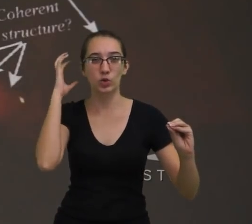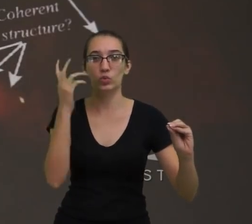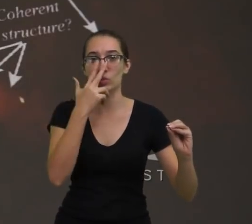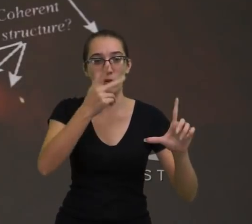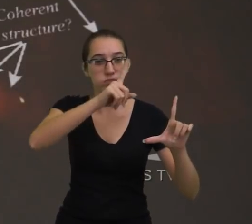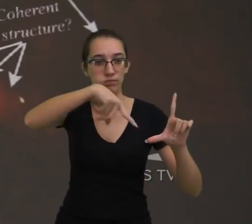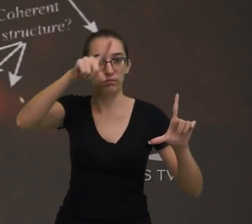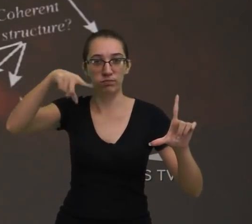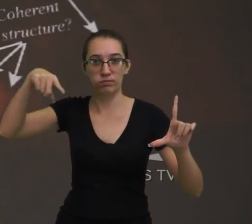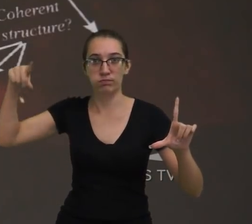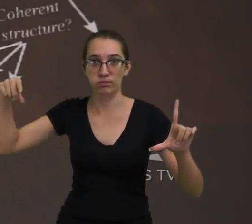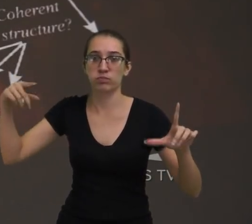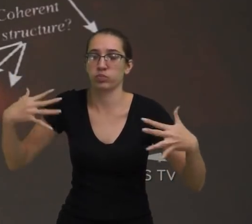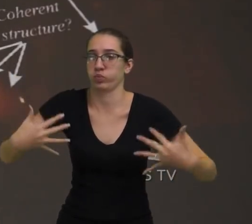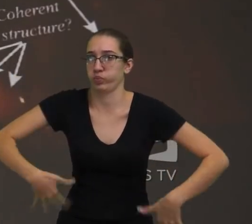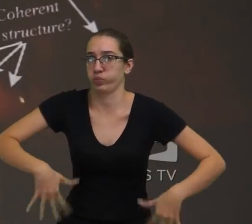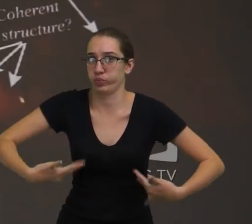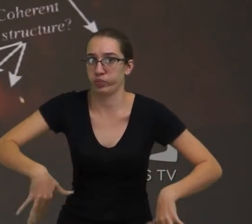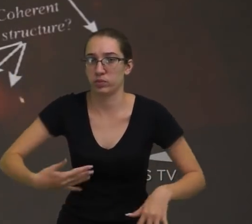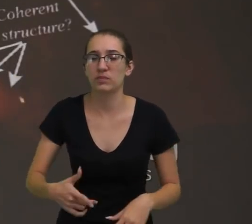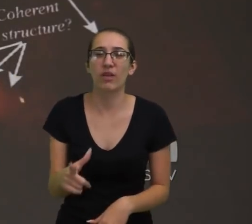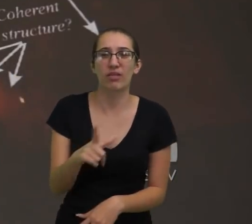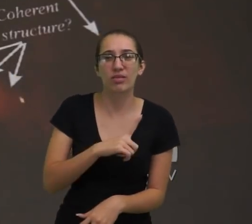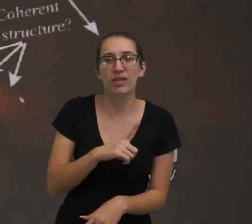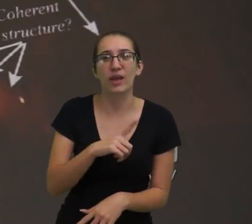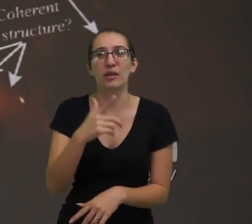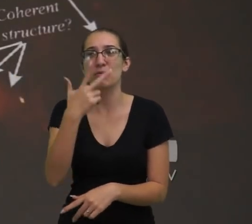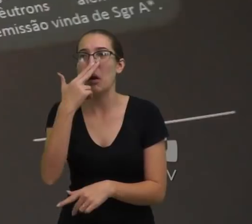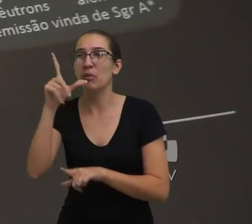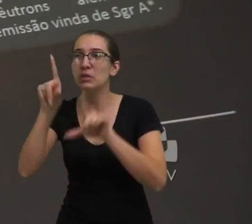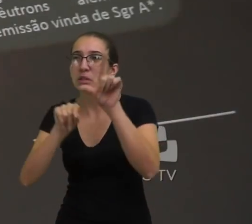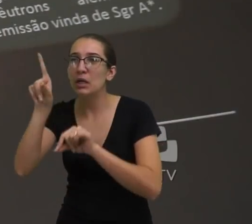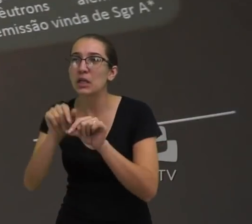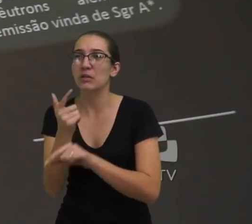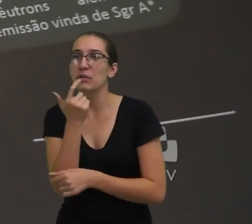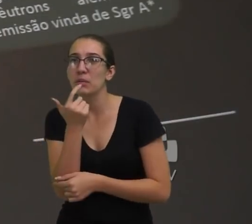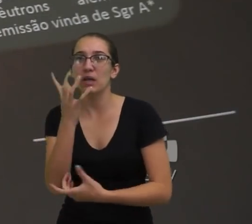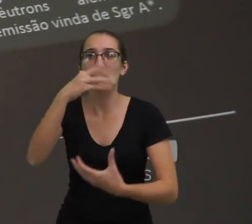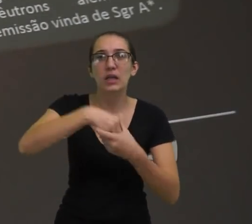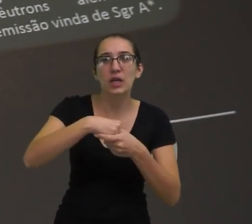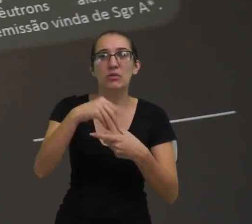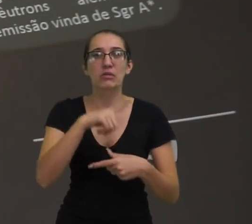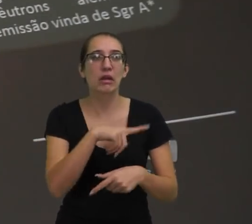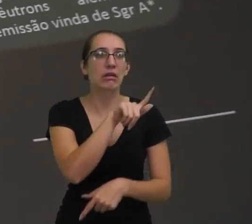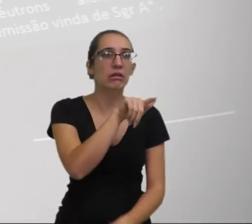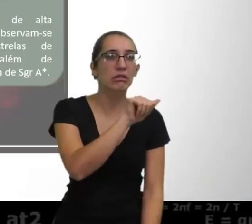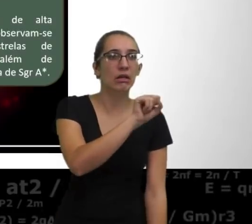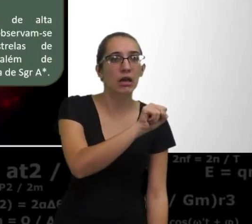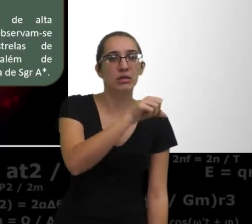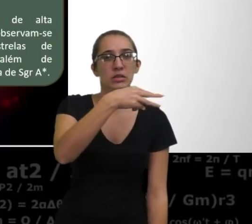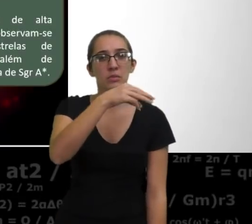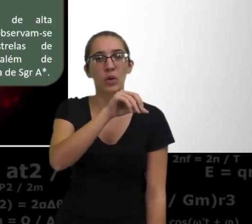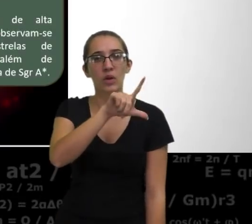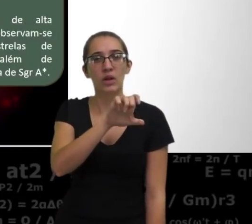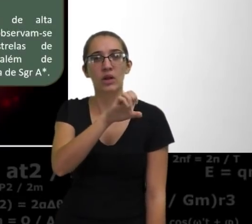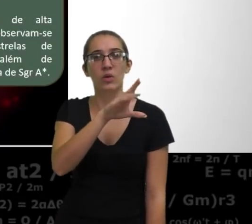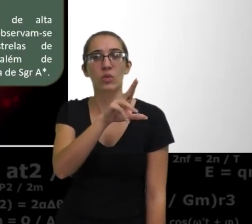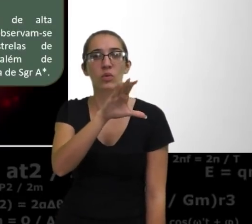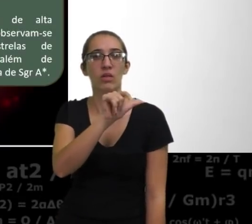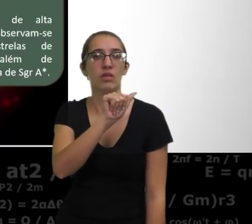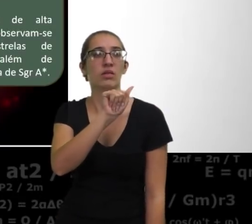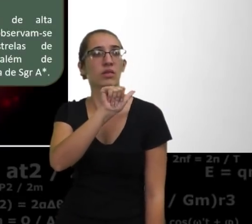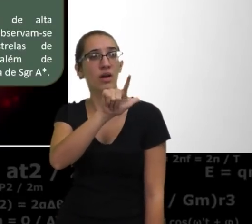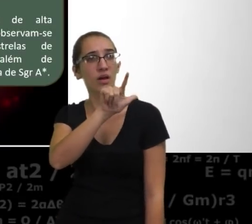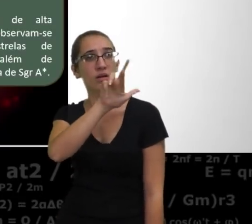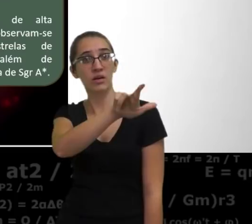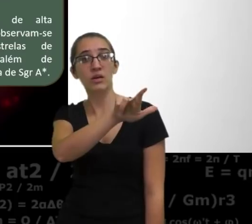lá, pode ser que tenha muito gás molecular. Então a gente vai e parte para outro tipo de luz, tá? Vamos partir para o